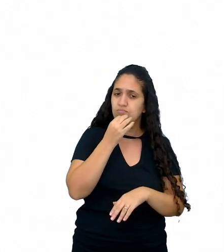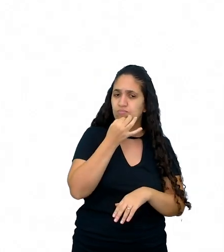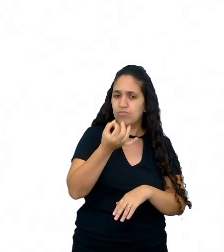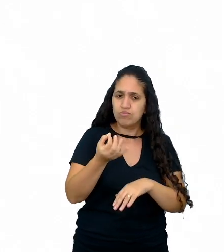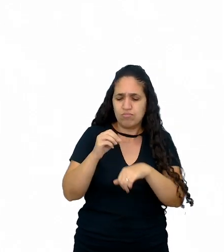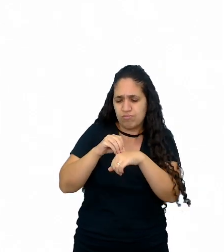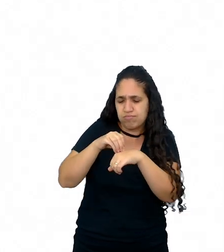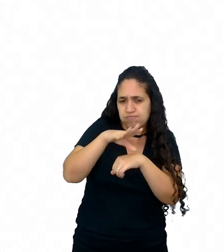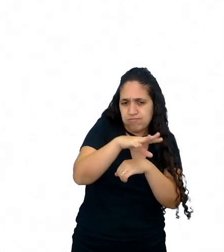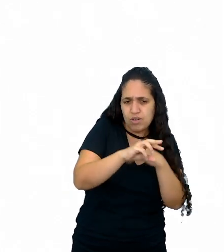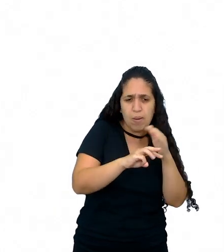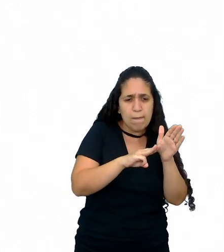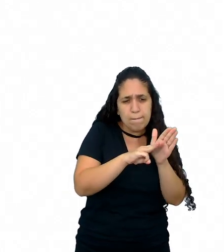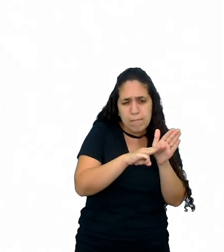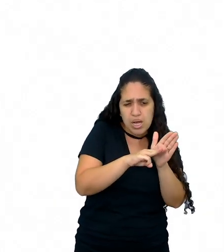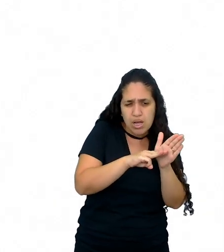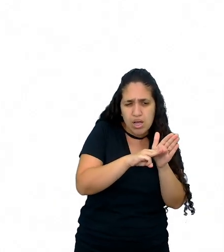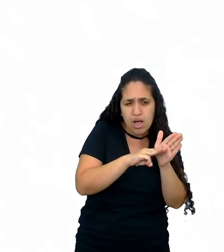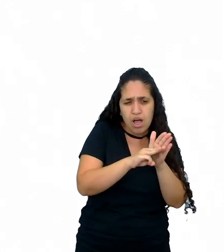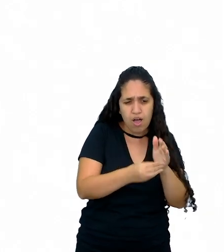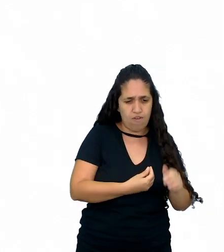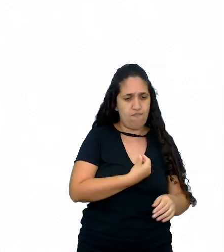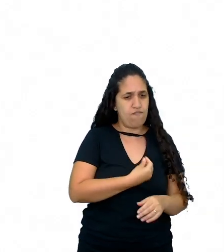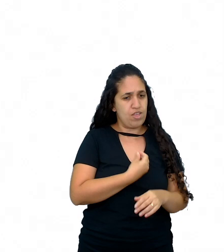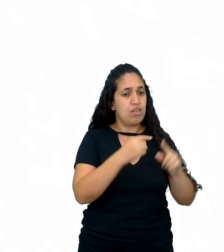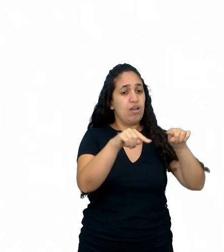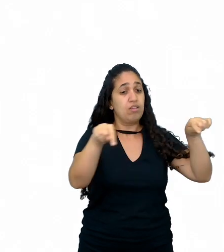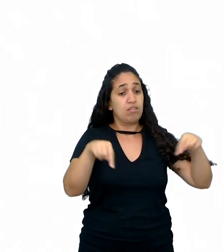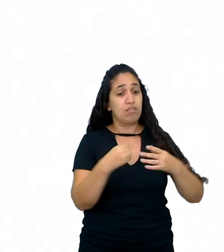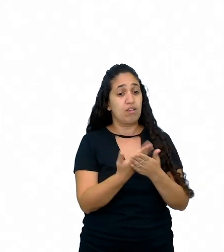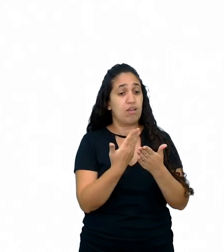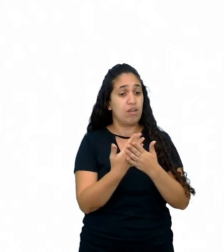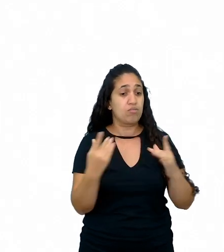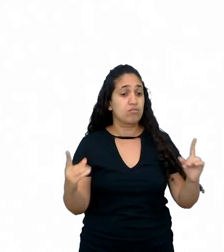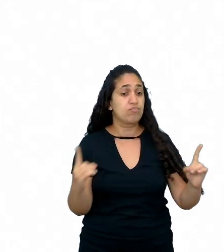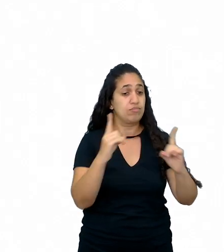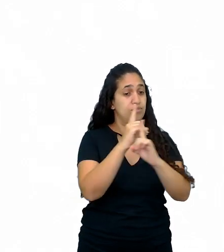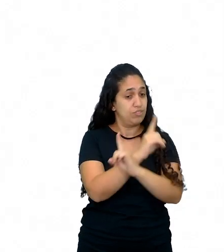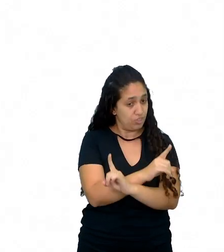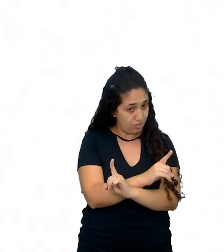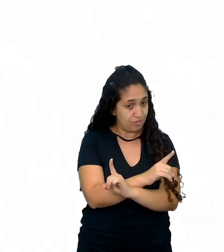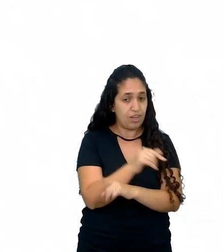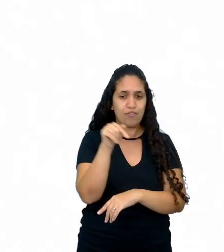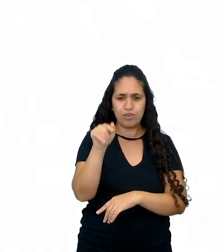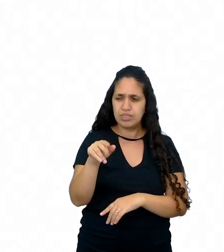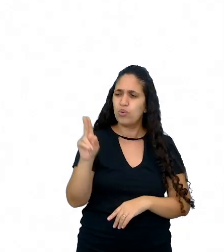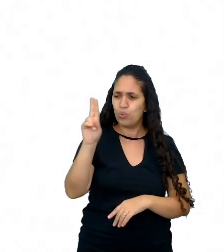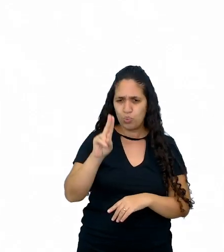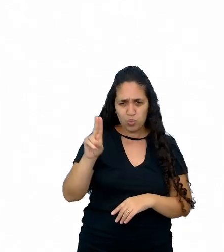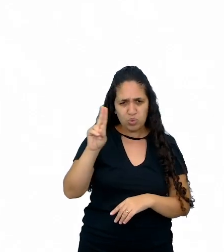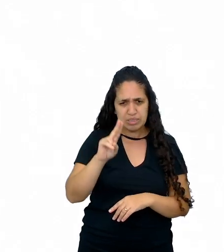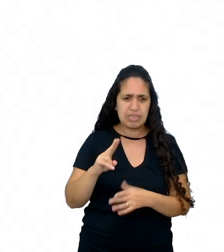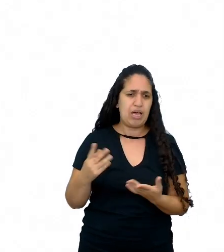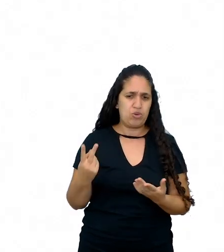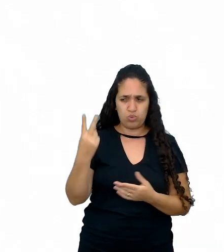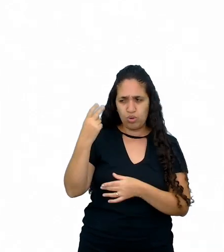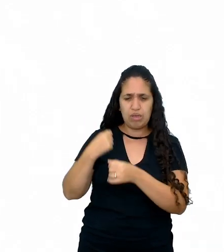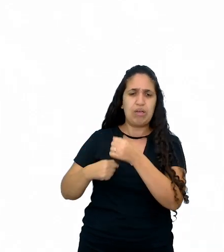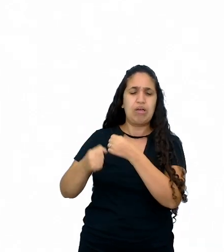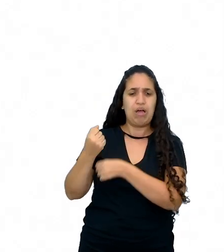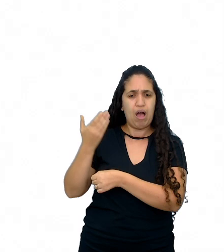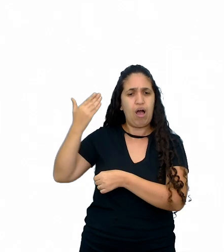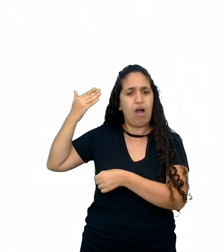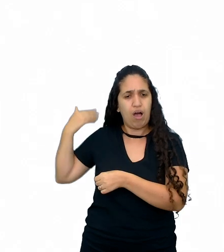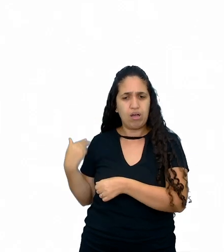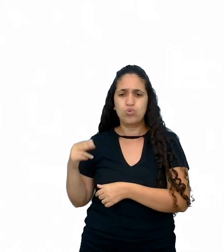uma metodologia ativa, sala de aula invertida, que vocês usaram muito nos 2 anos pandêmicos, vocês